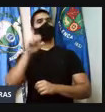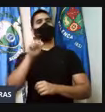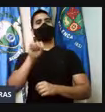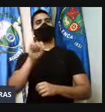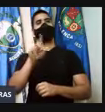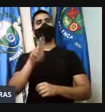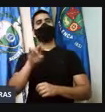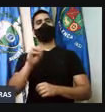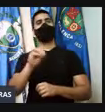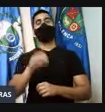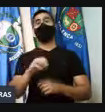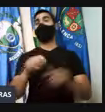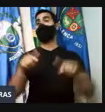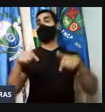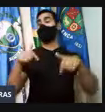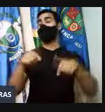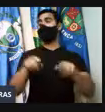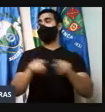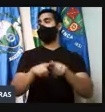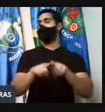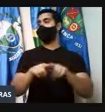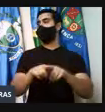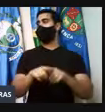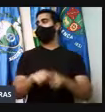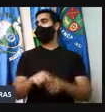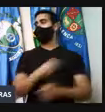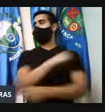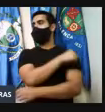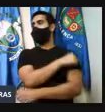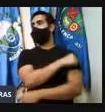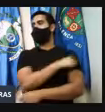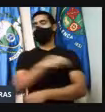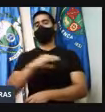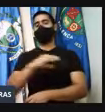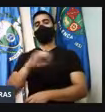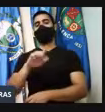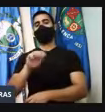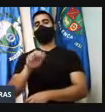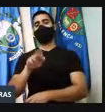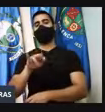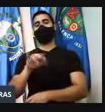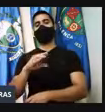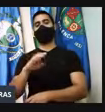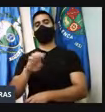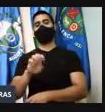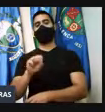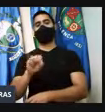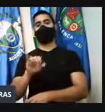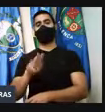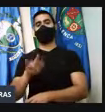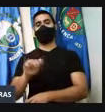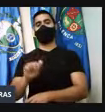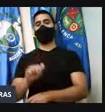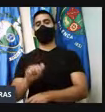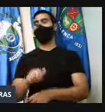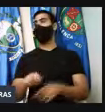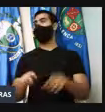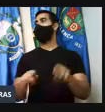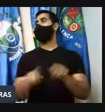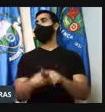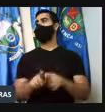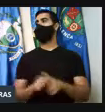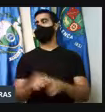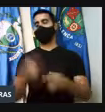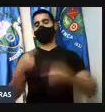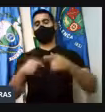da Graça. Fica concedido o título benemérito municipal à enfermeira Clarice Silva, chefe da UBS do Canteiro, dando ainda outras providências.